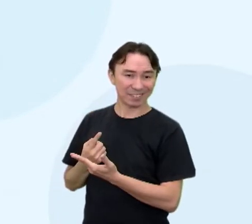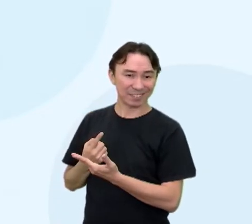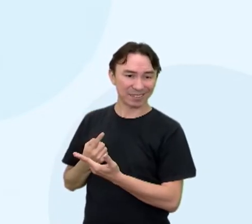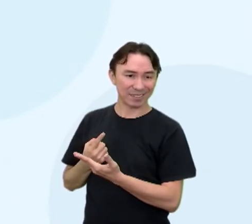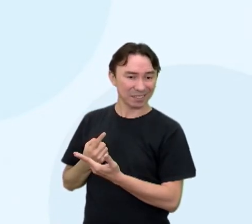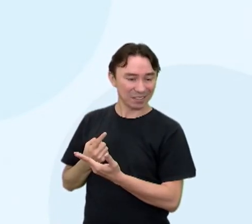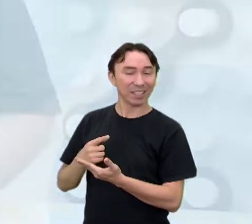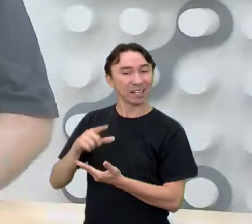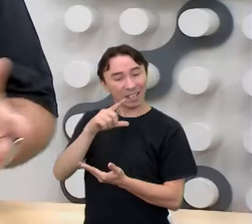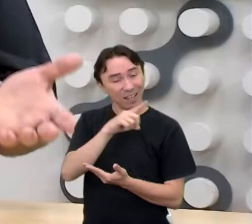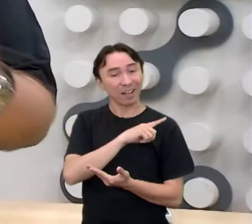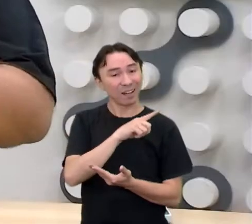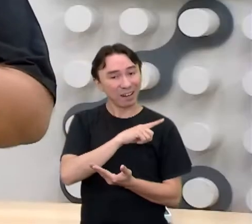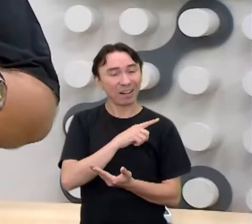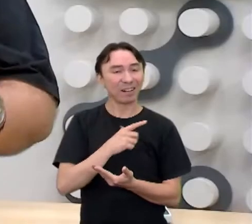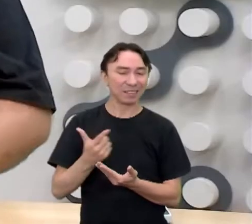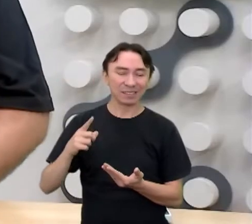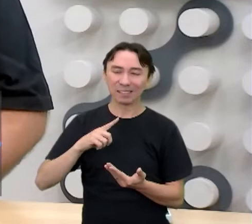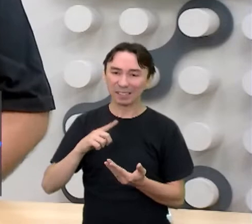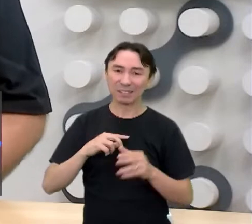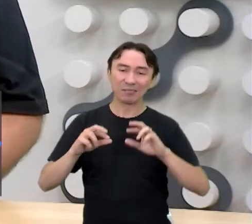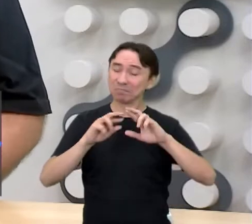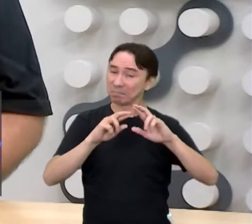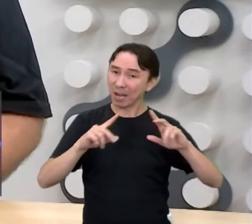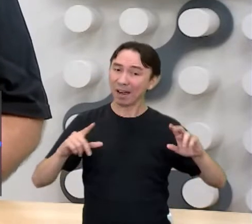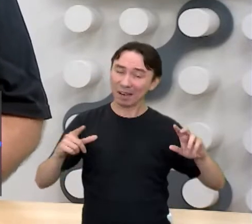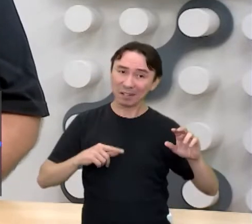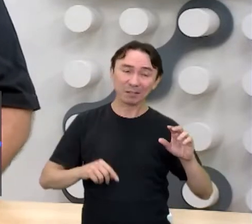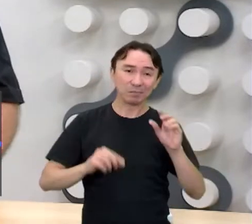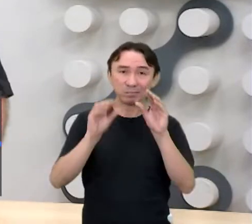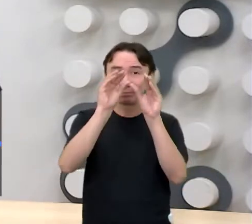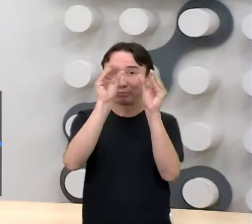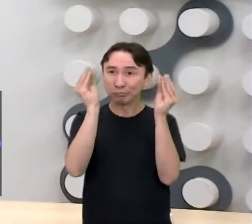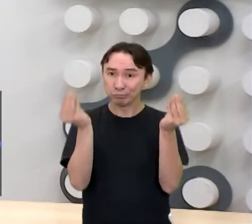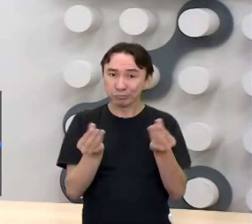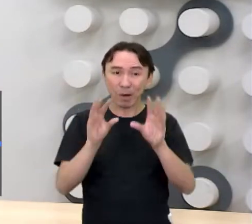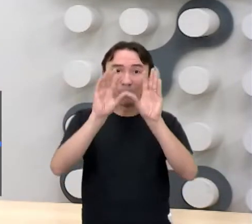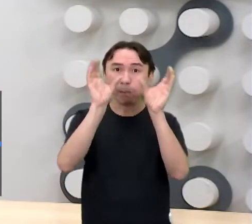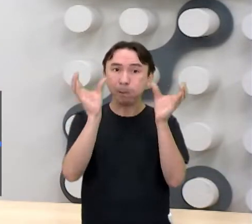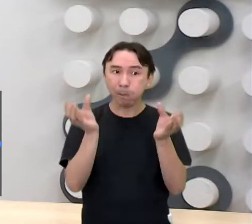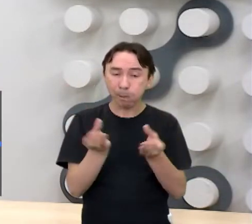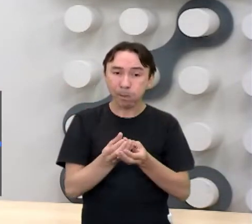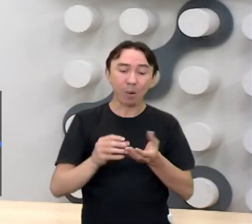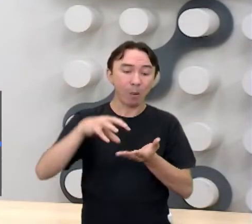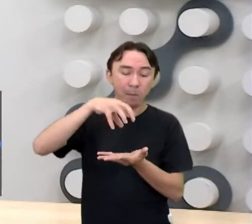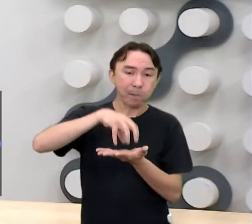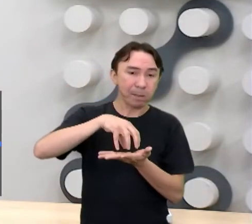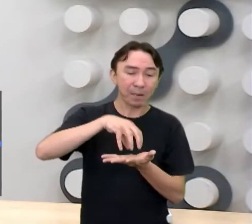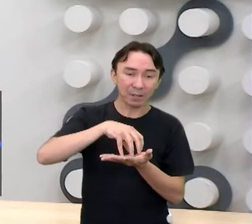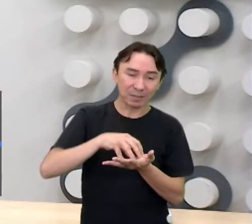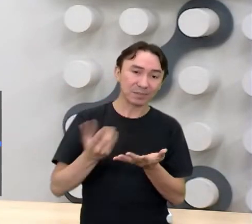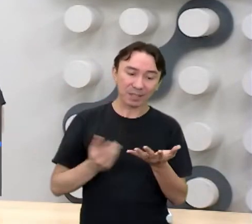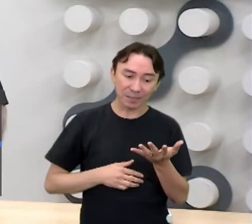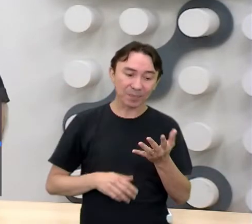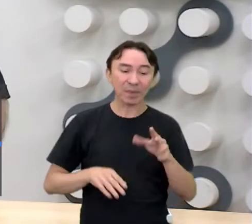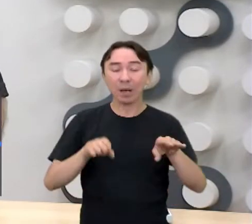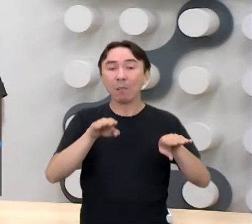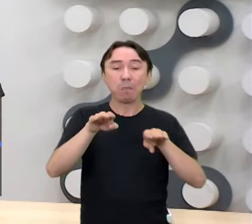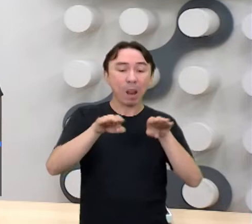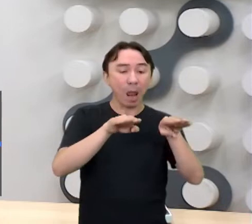aí, correntes de convecção ou células aí de convecção da Terra, faz com que as placas tectônicas se movimentem e